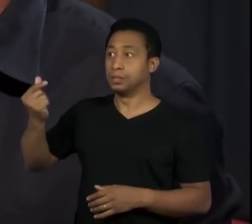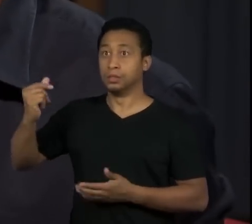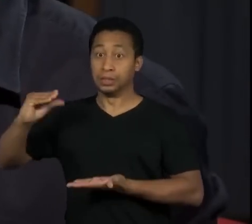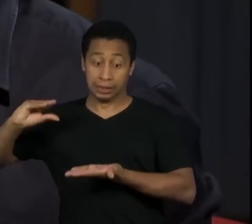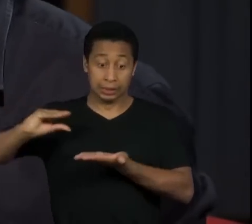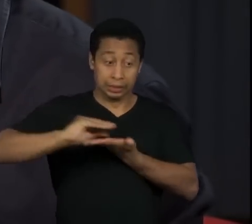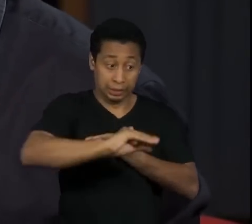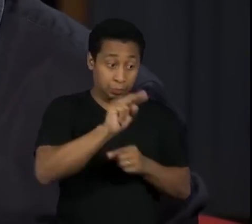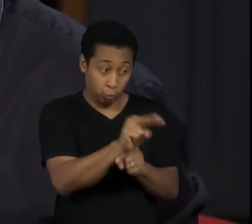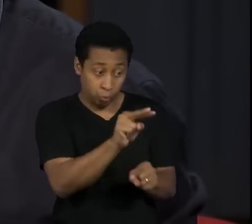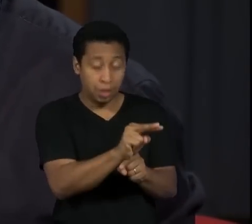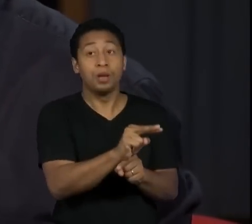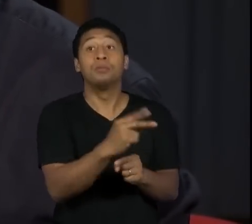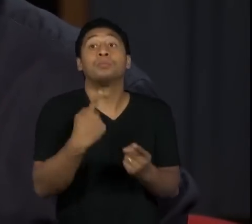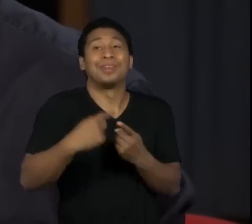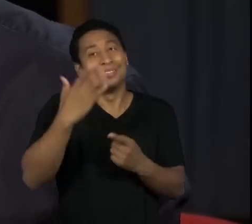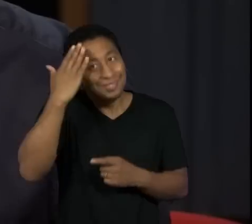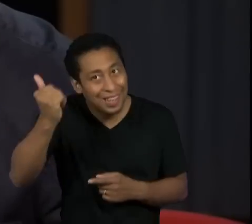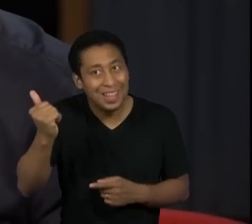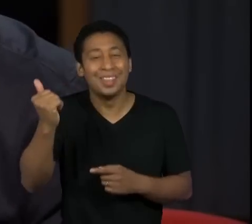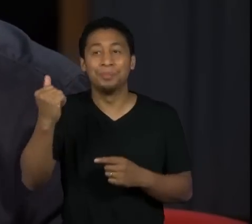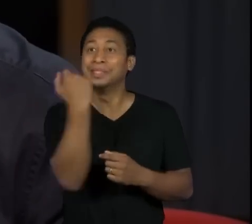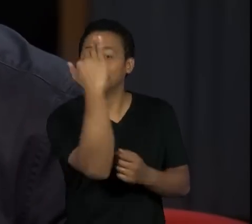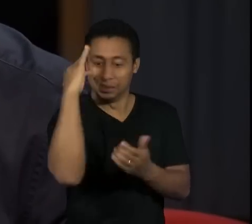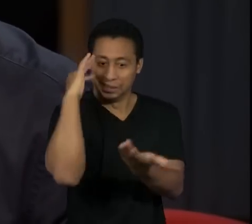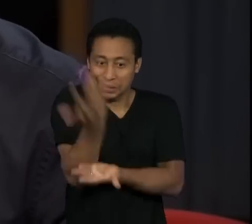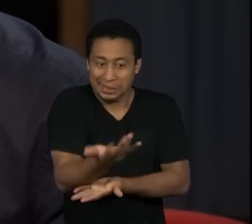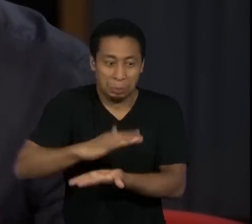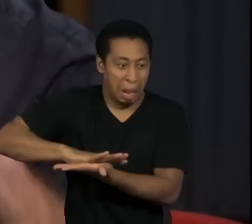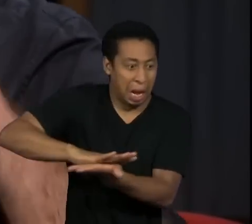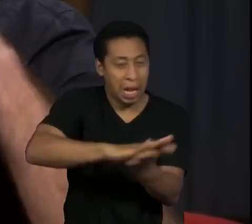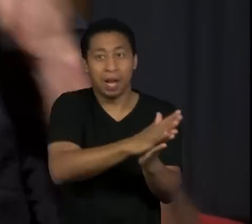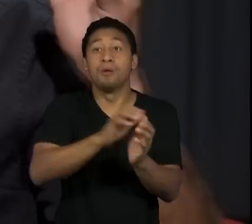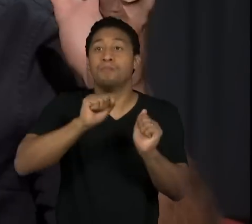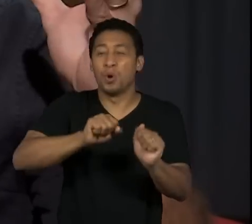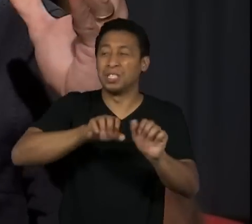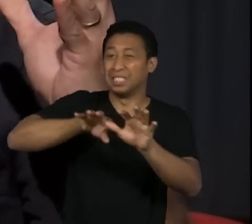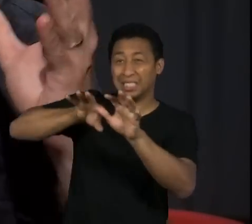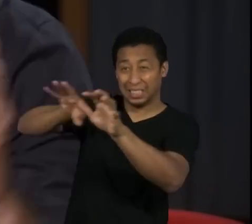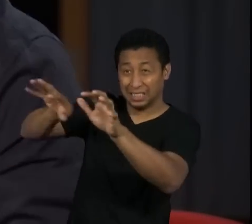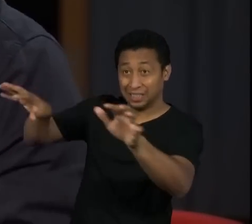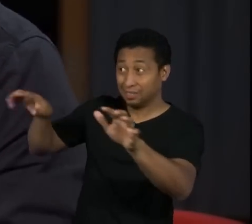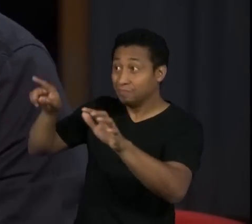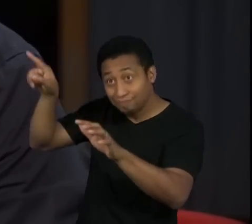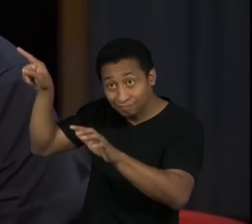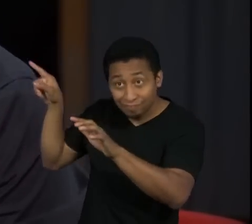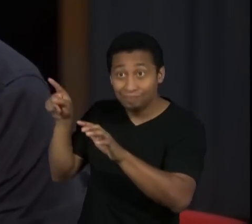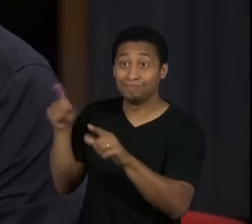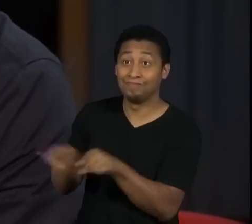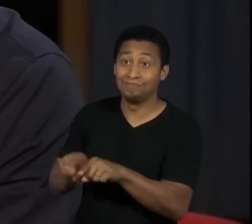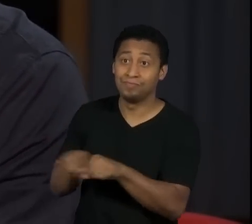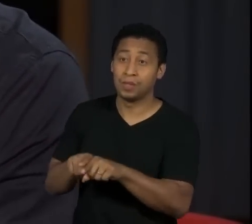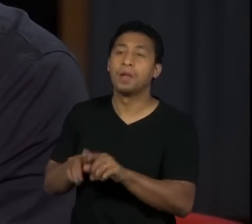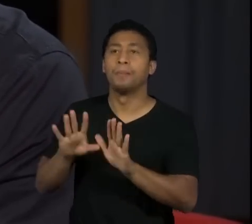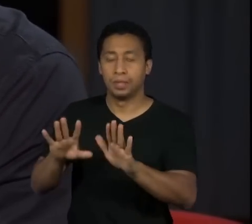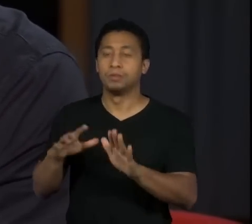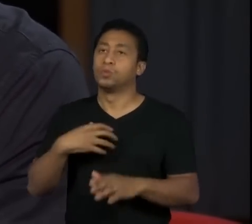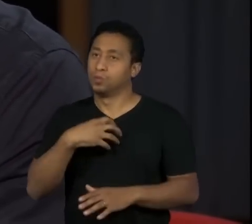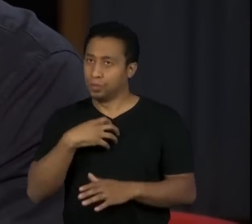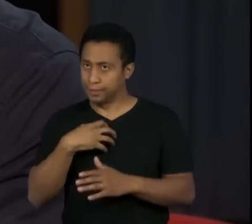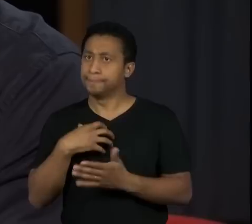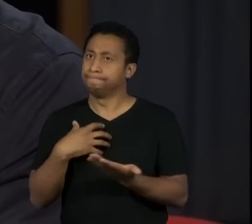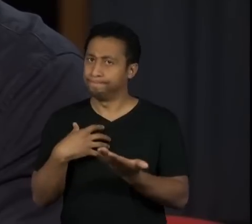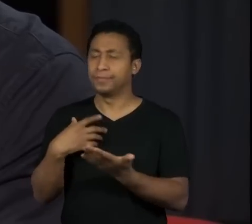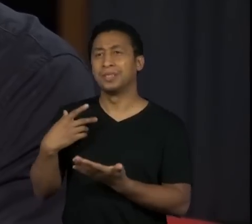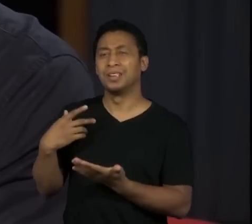Mas eu acho que a intenção que você coloca numa ação, isso é até filosofia oriental, ela faz muita diferença. Ela